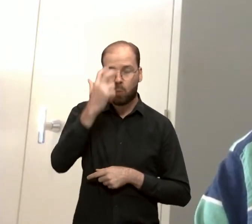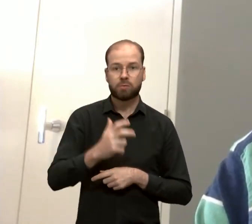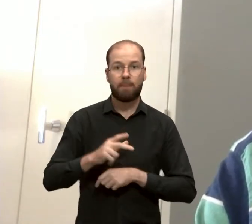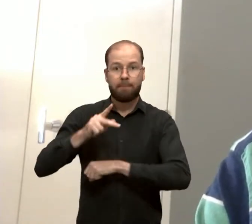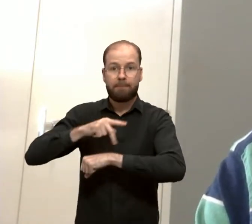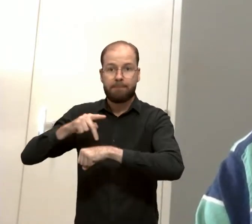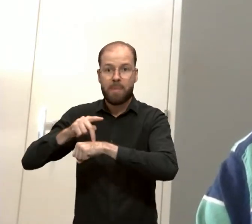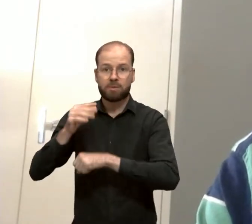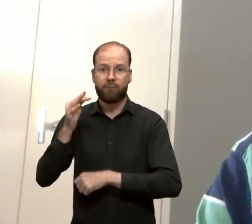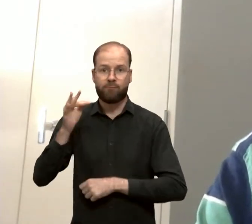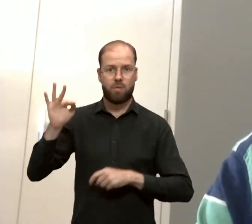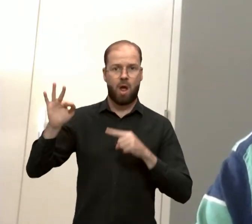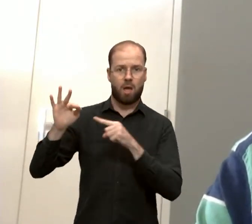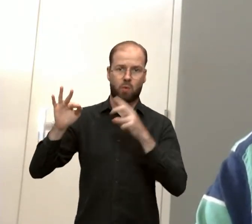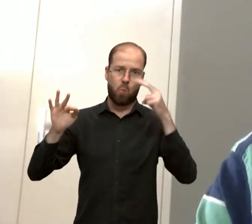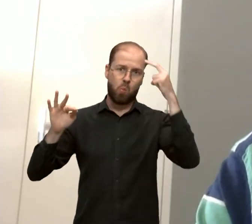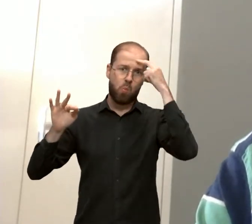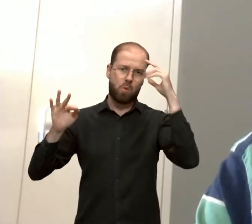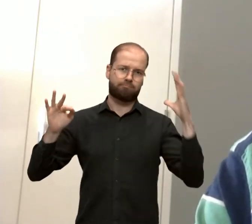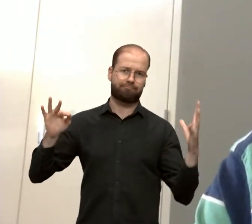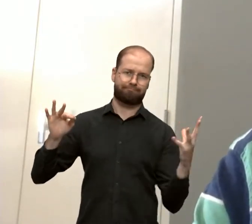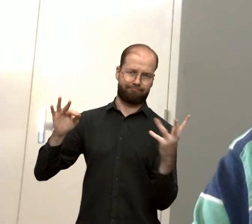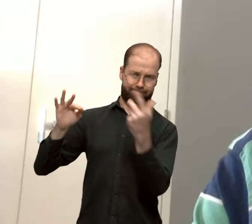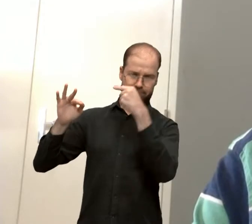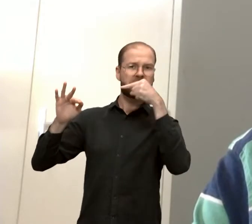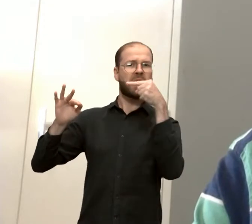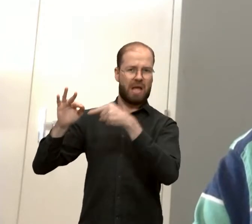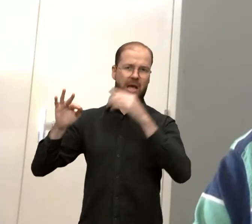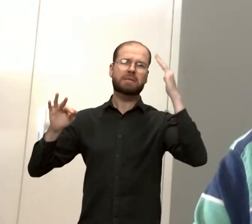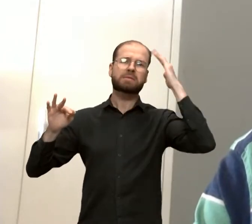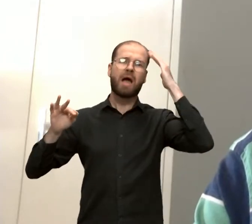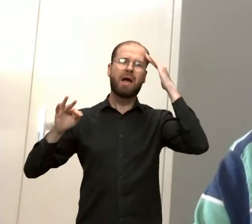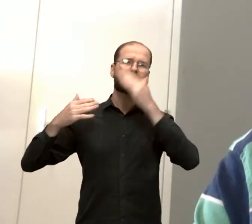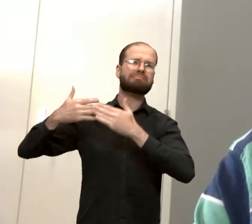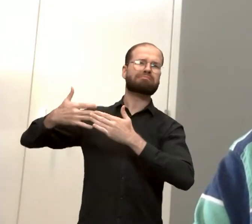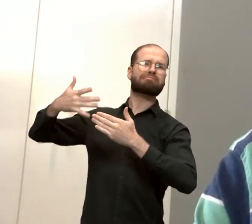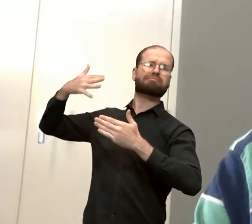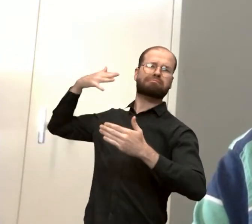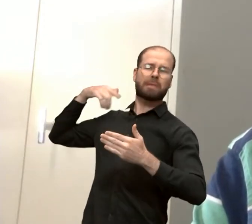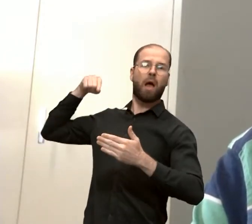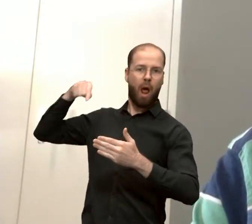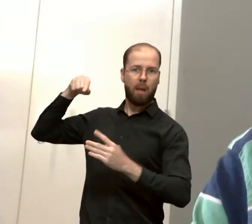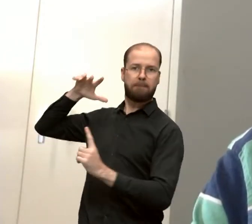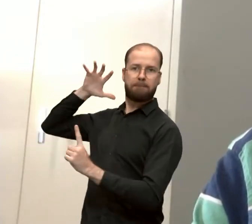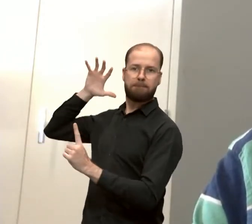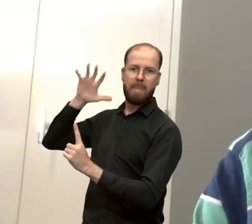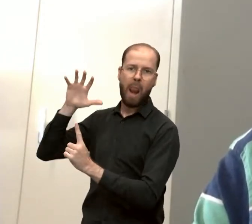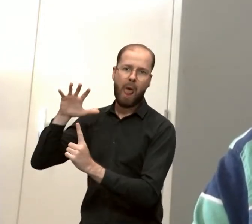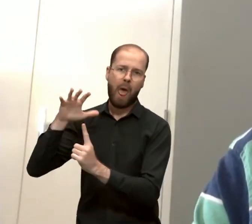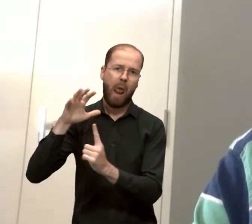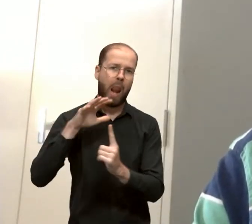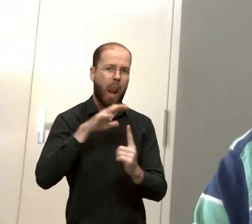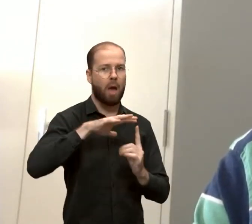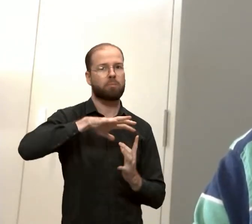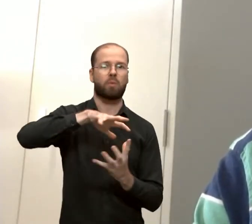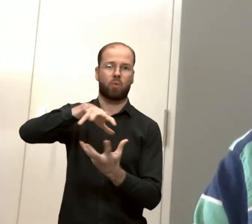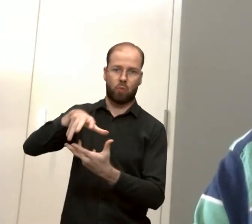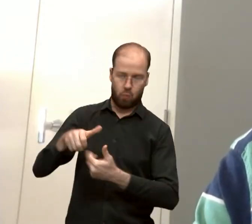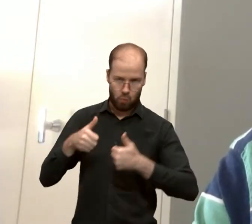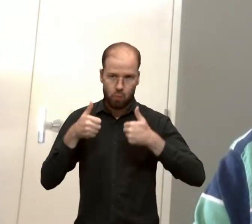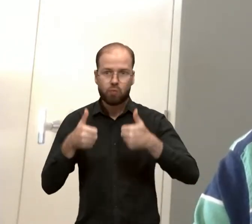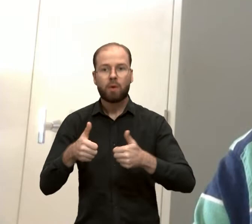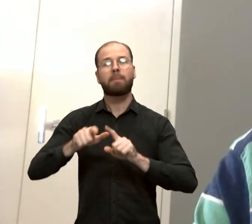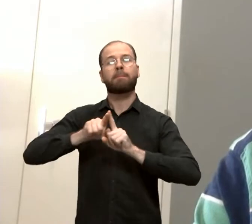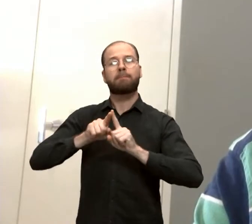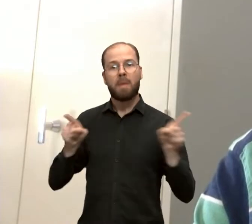uma cultura fantástica que influenciou a humanidade, então há um ganho cultural, sem dúvida, né, no contato com a cultura francesa, mas